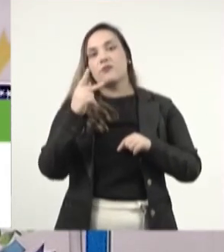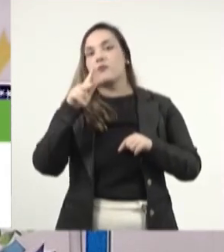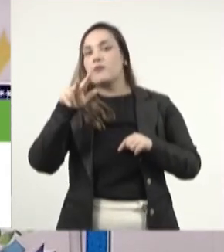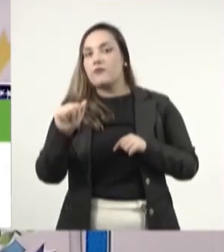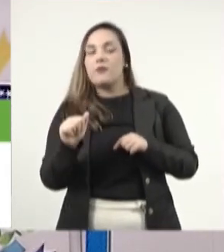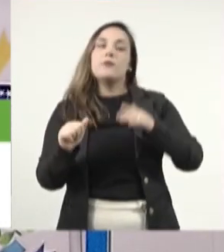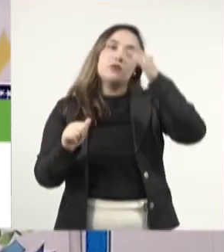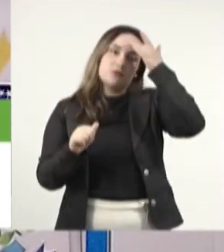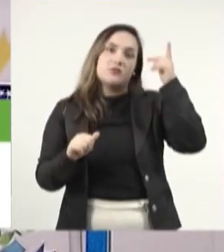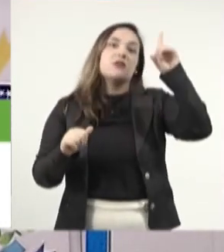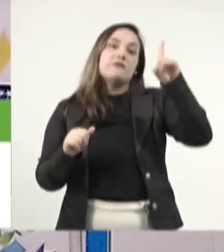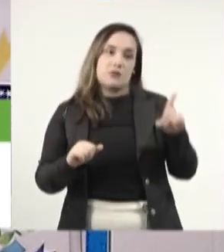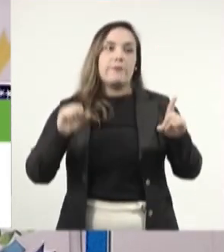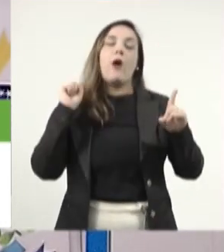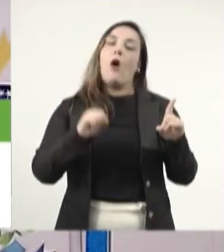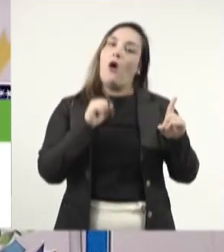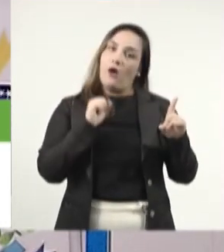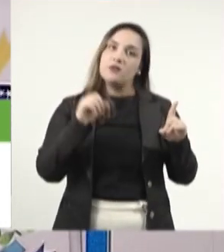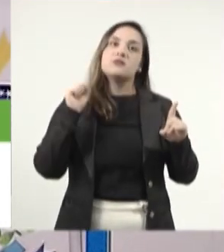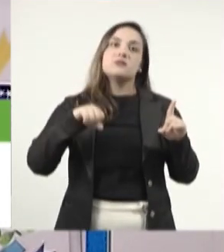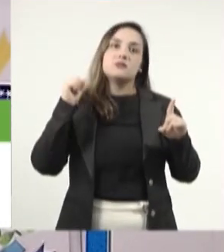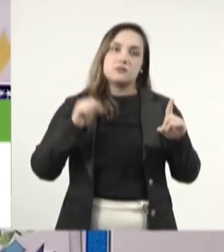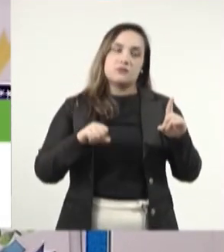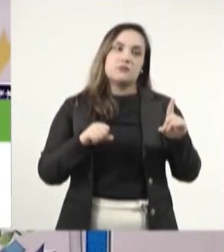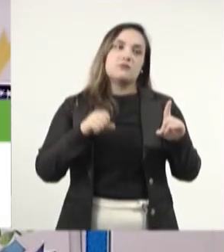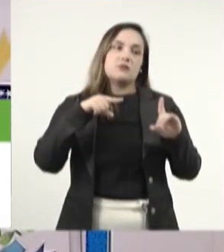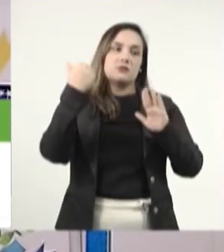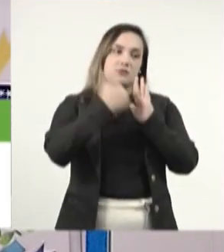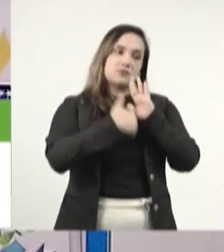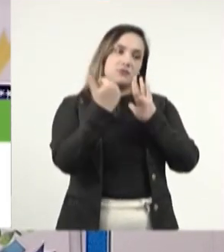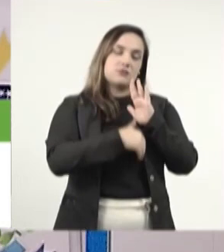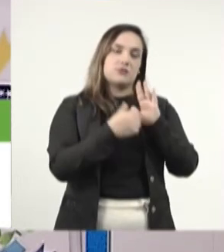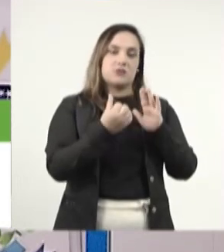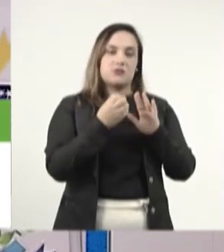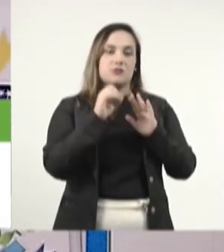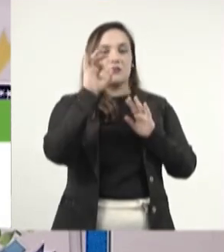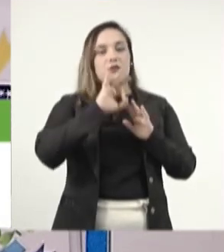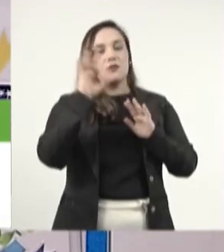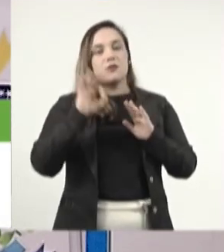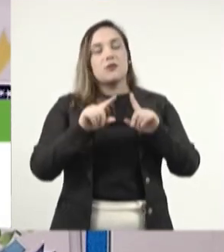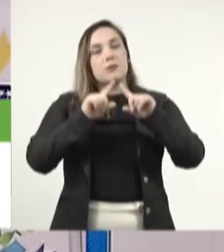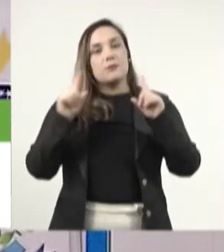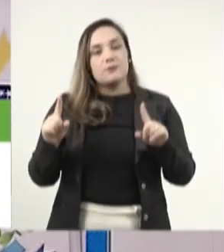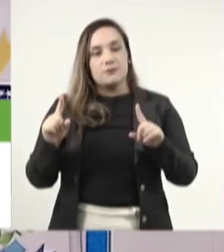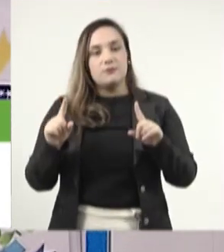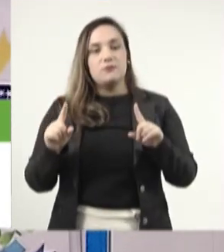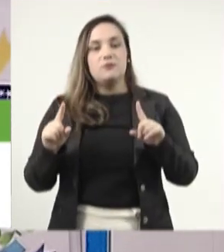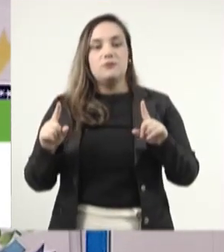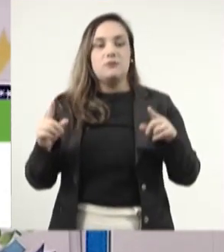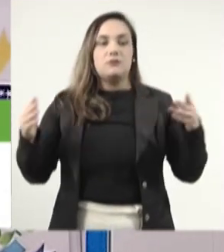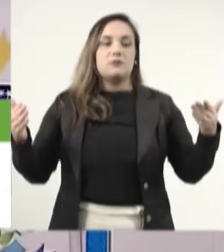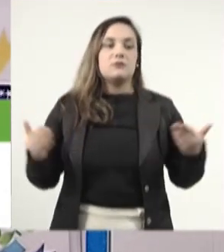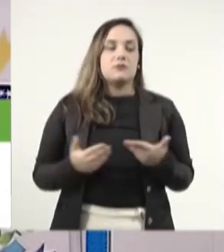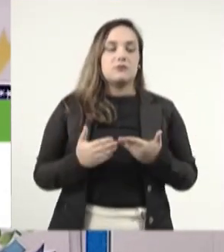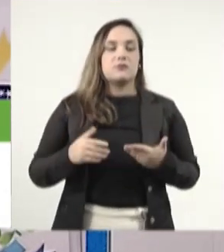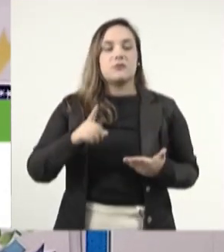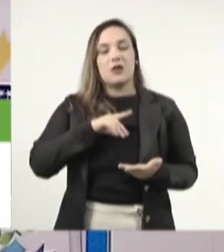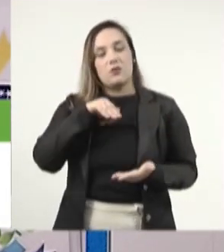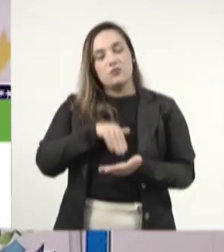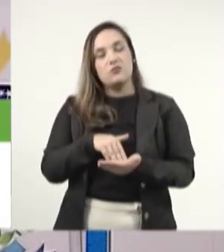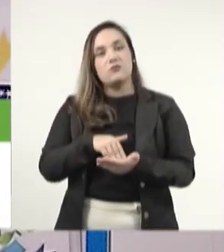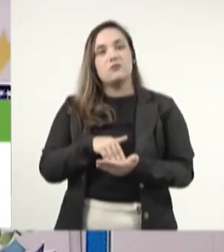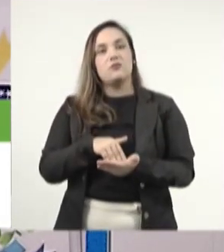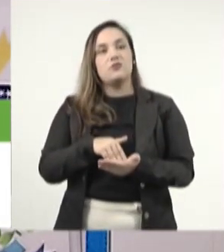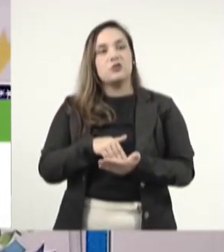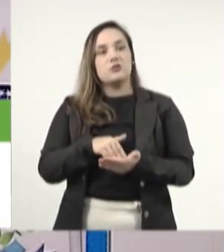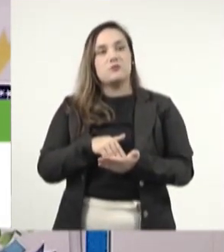com deficiência já contam hoje aqui em Mato Grosso do Sul com esse desconto de 60% no IPVA. E como que ficou agora pela redação do projeto